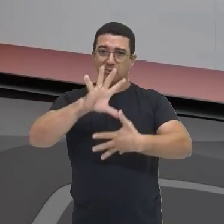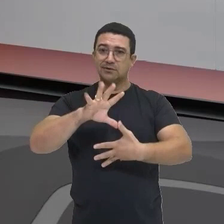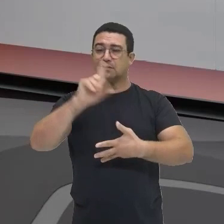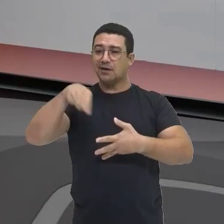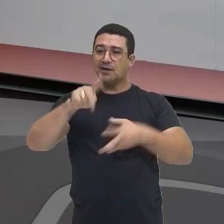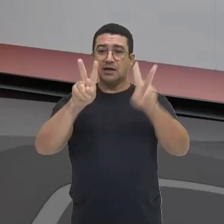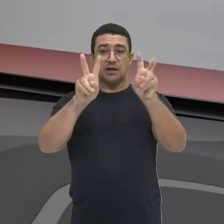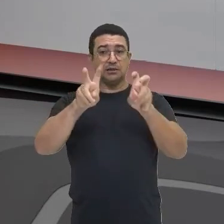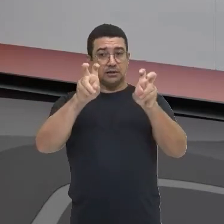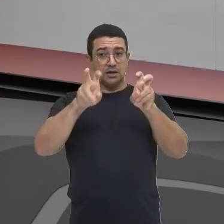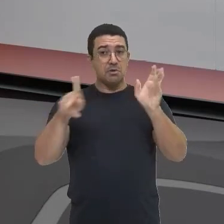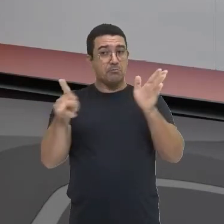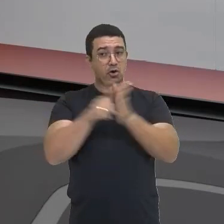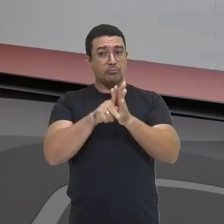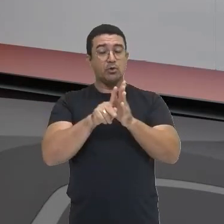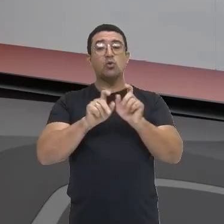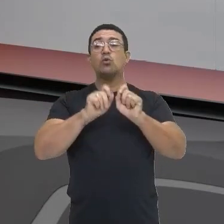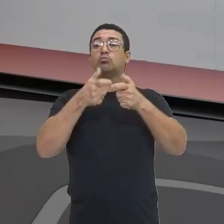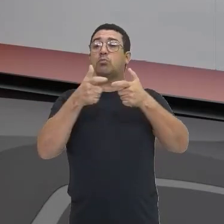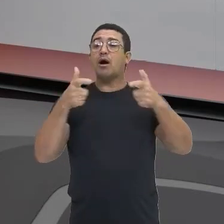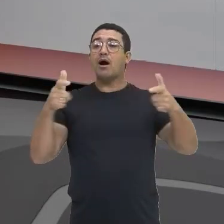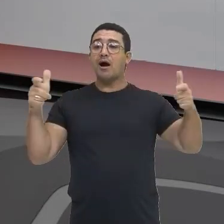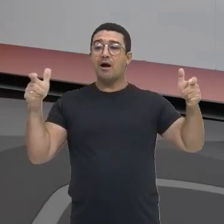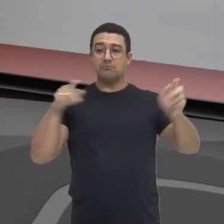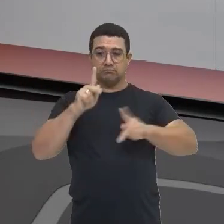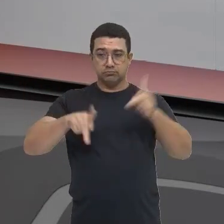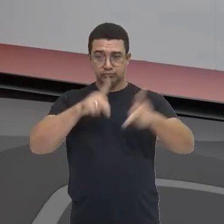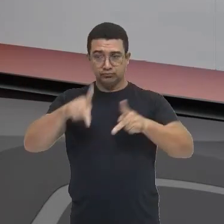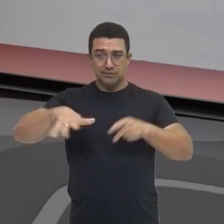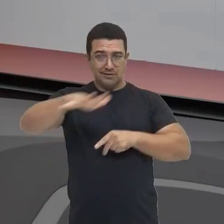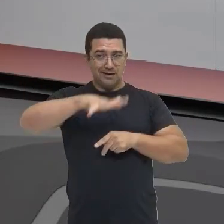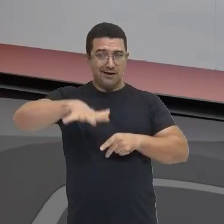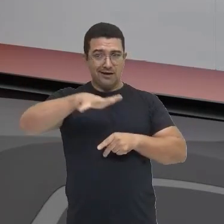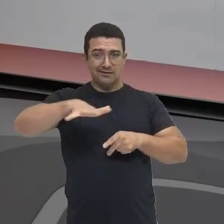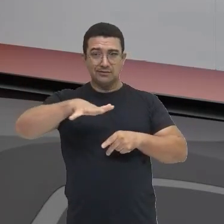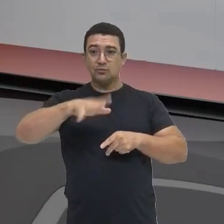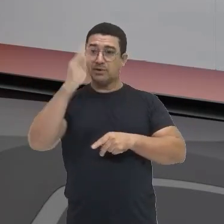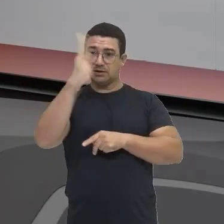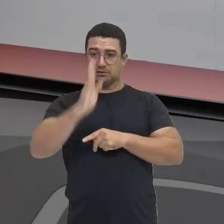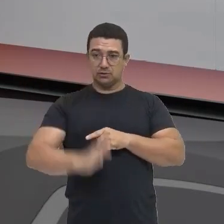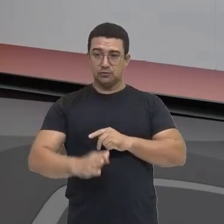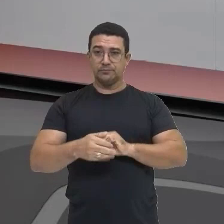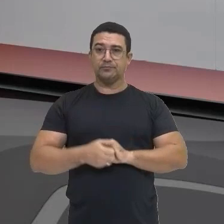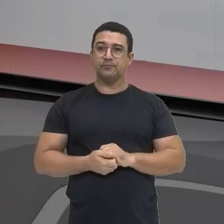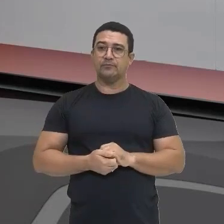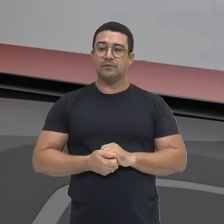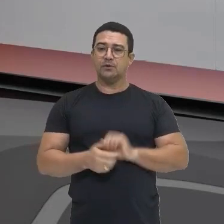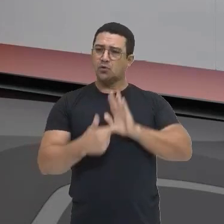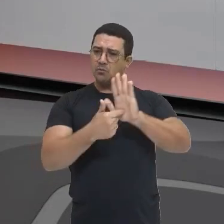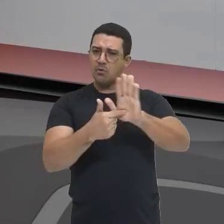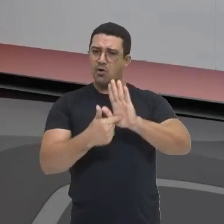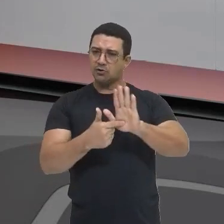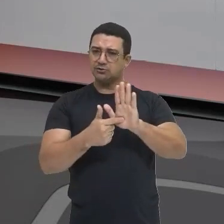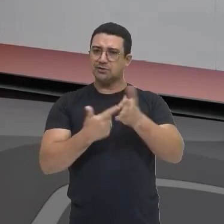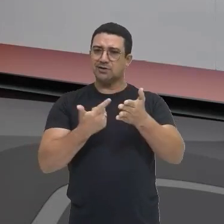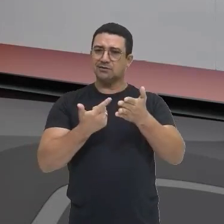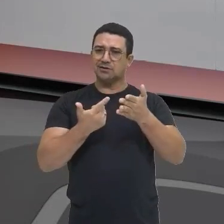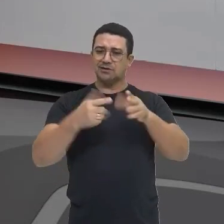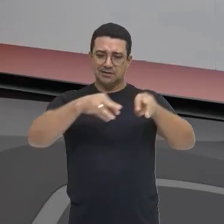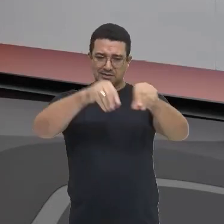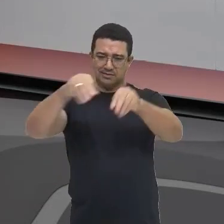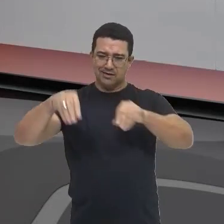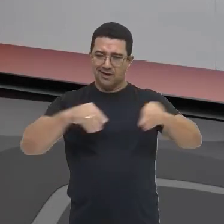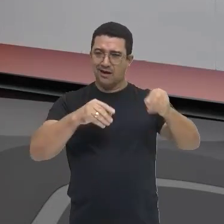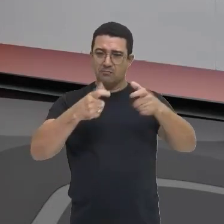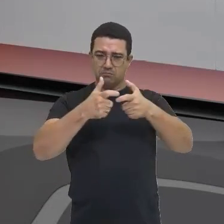que é a densidade demográfica dentro do nosso território. É um mapa que representa uma área da superfície, uma porção do